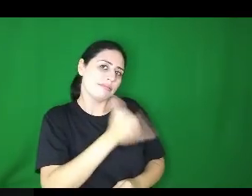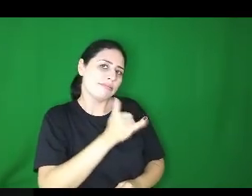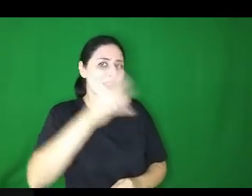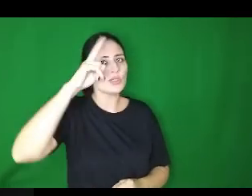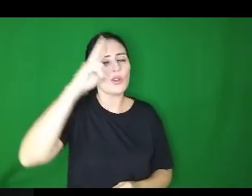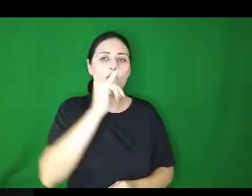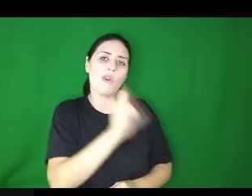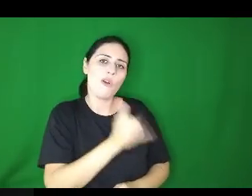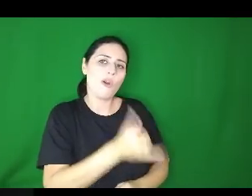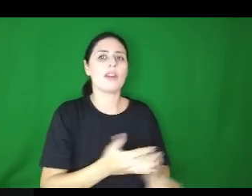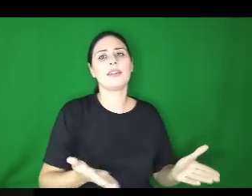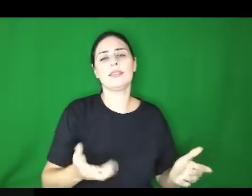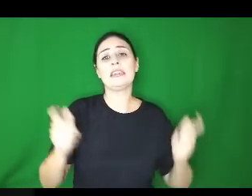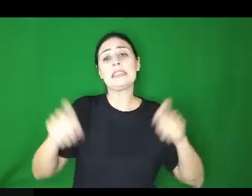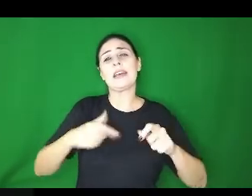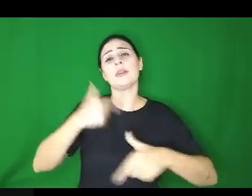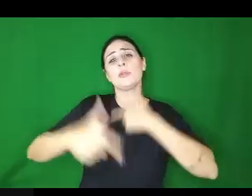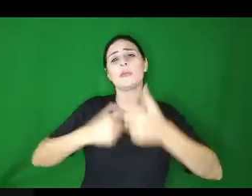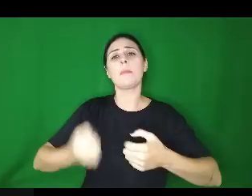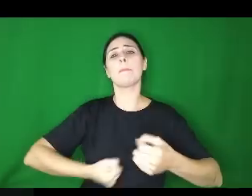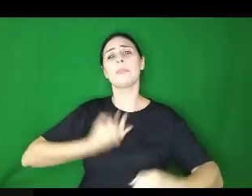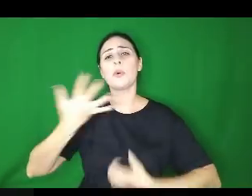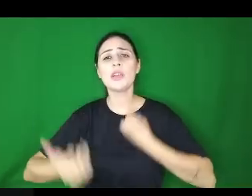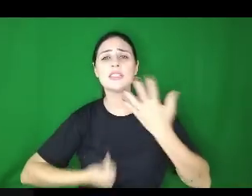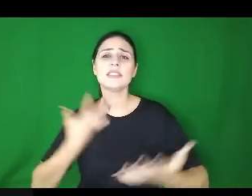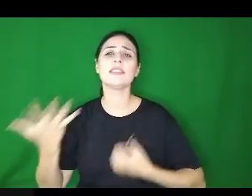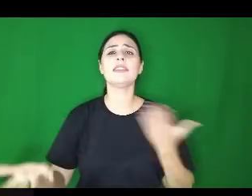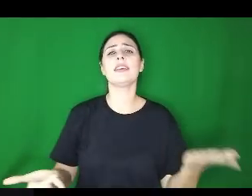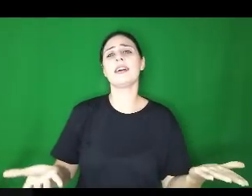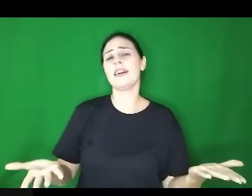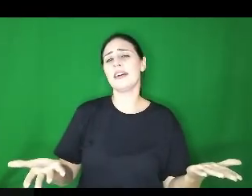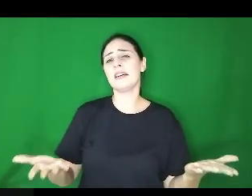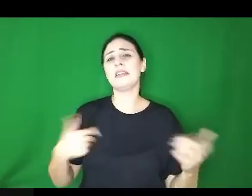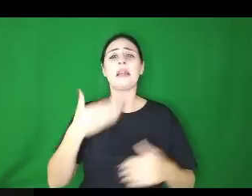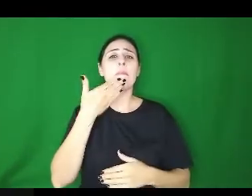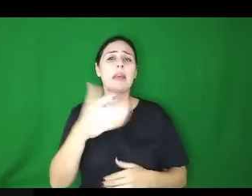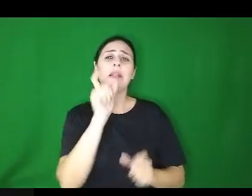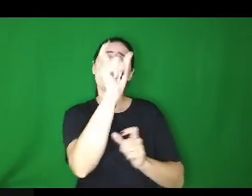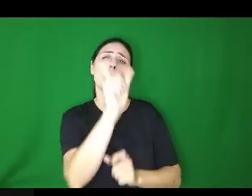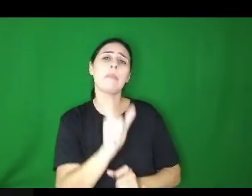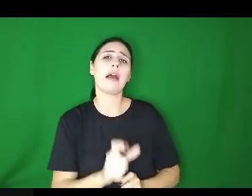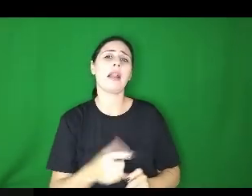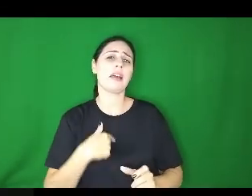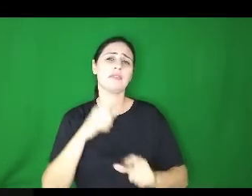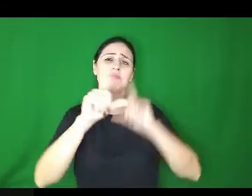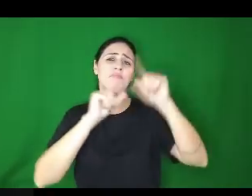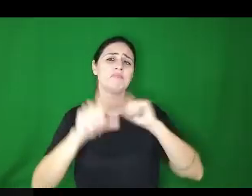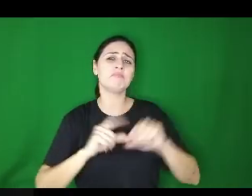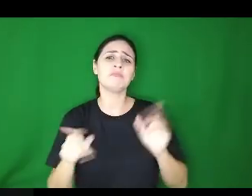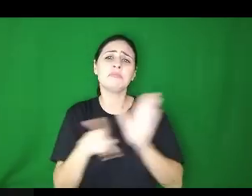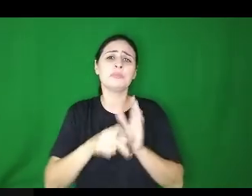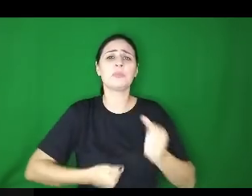escrita, né, para aquilo que para ficar forte ali na aprendizagem dela. E a gente pode,